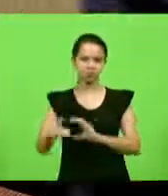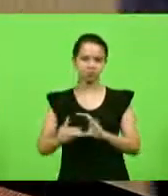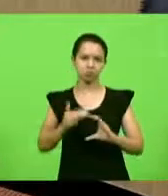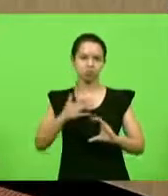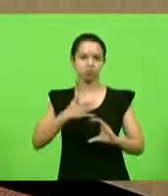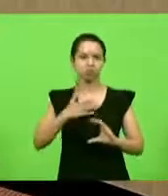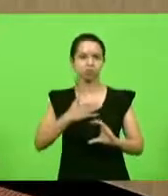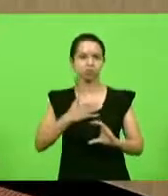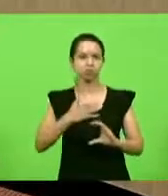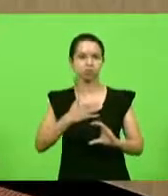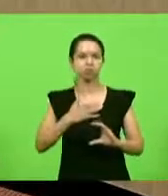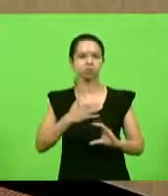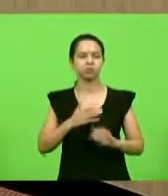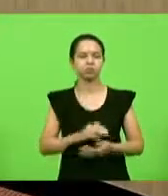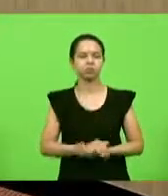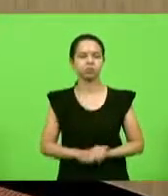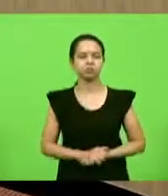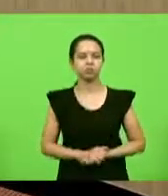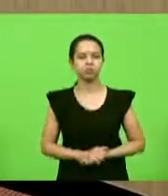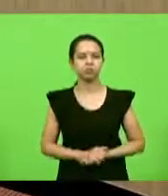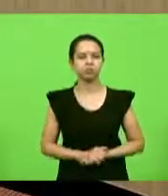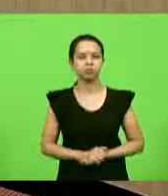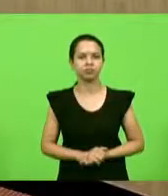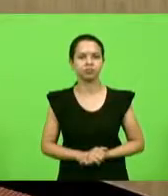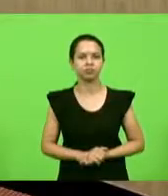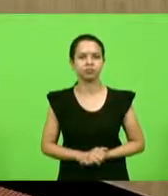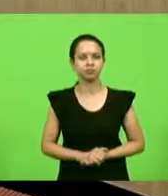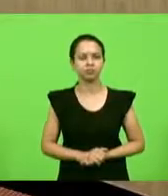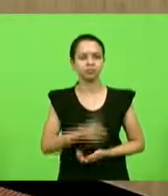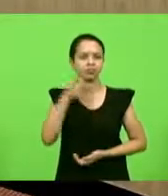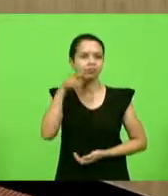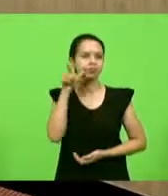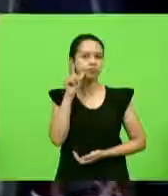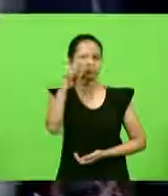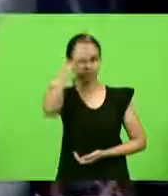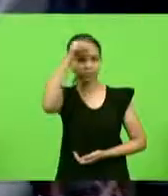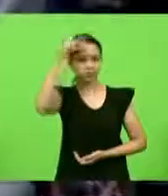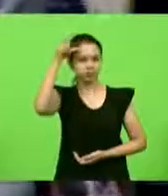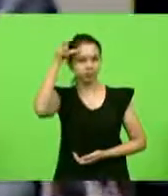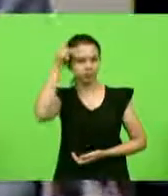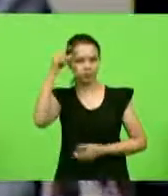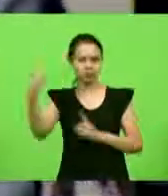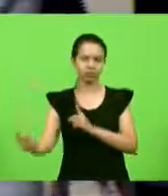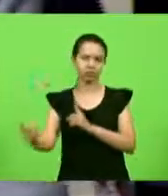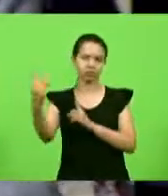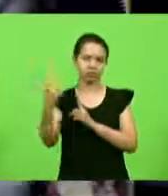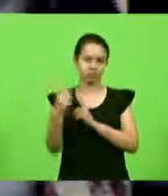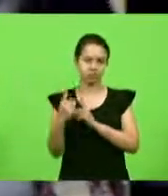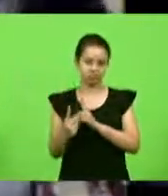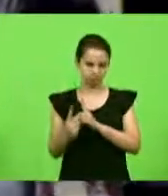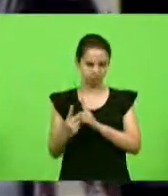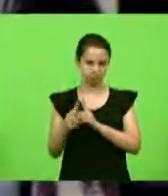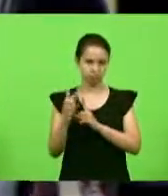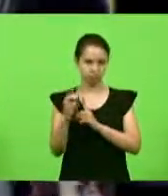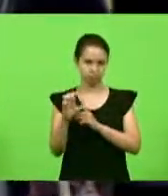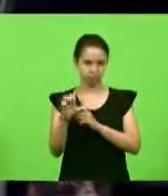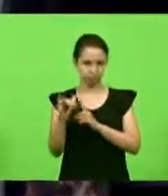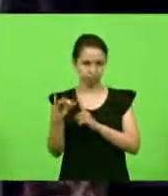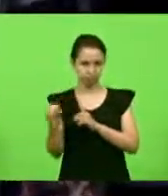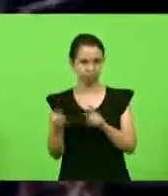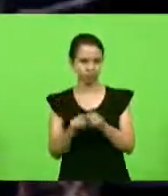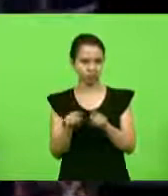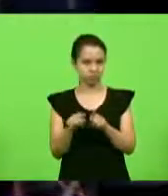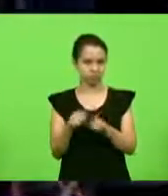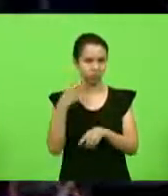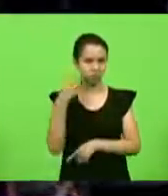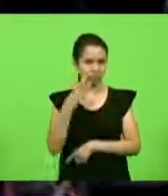recebi ontem o prefeito do município de Grão-Pará, prefeito Hélio Alberton, e o vereador Janir.